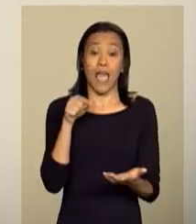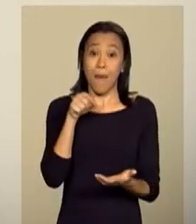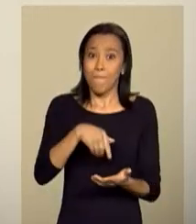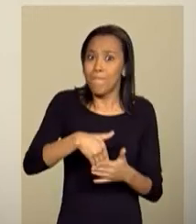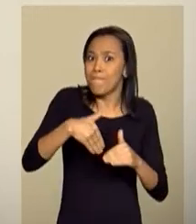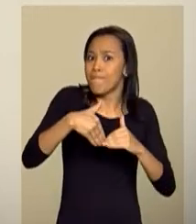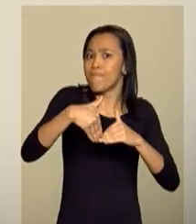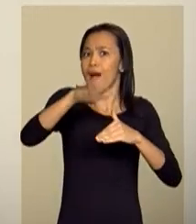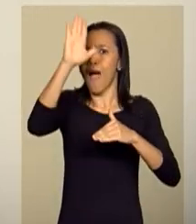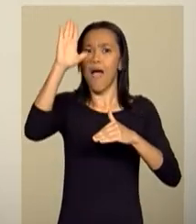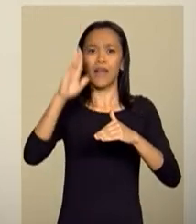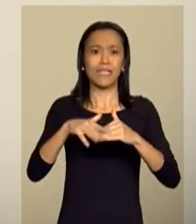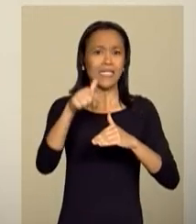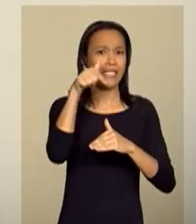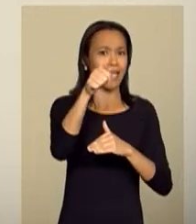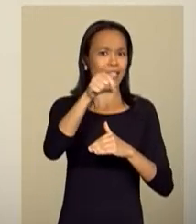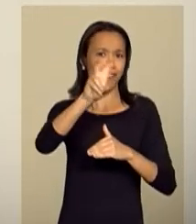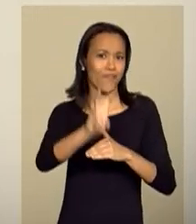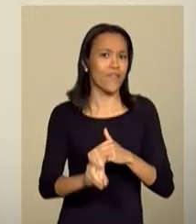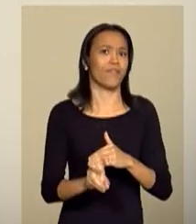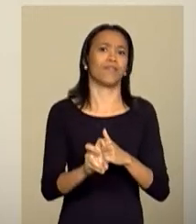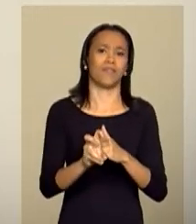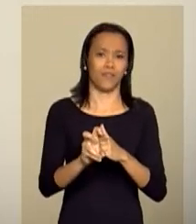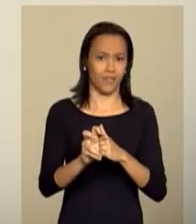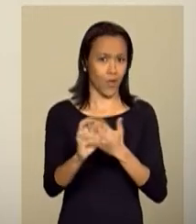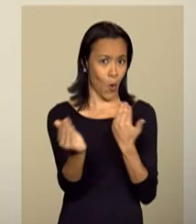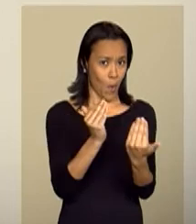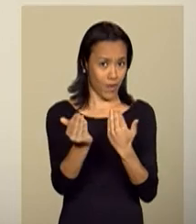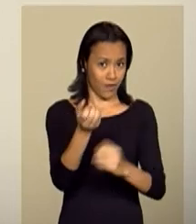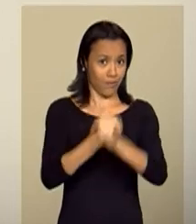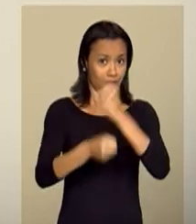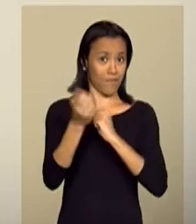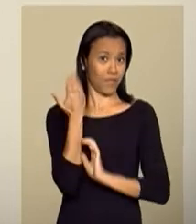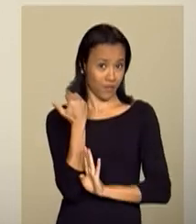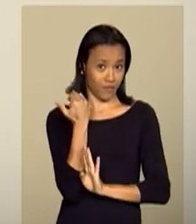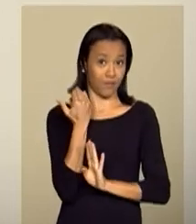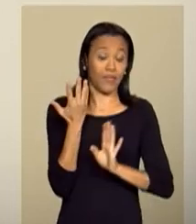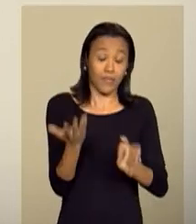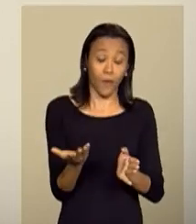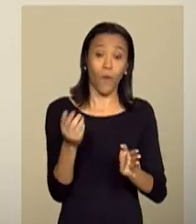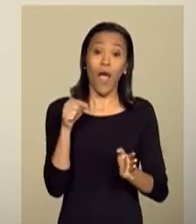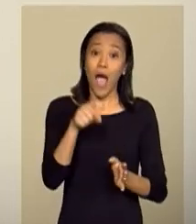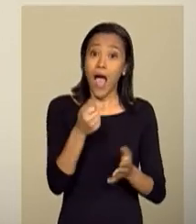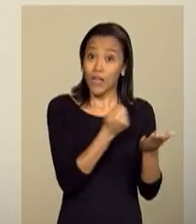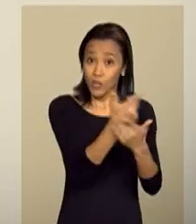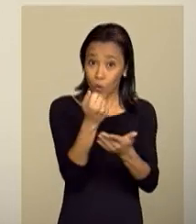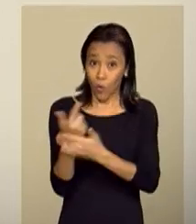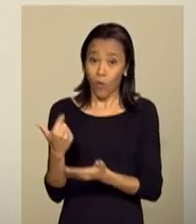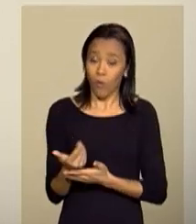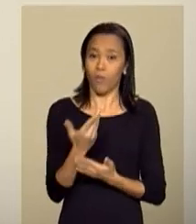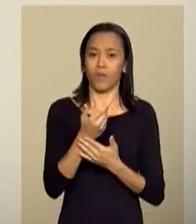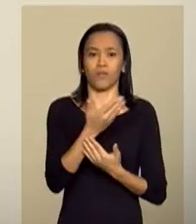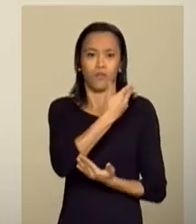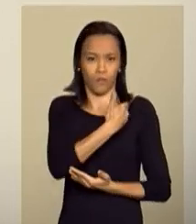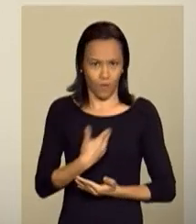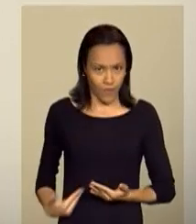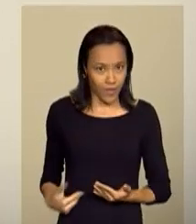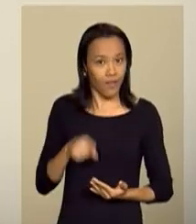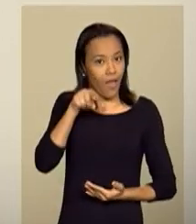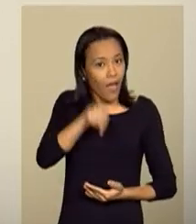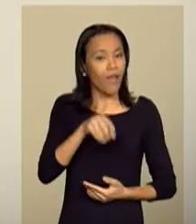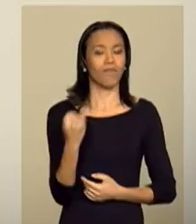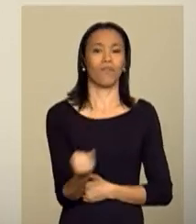mais sete vezes do que todo o ano passado olha Luciano as compras governamentais também são